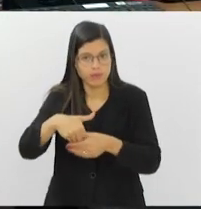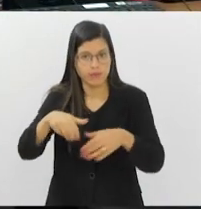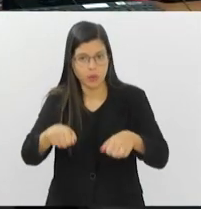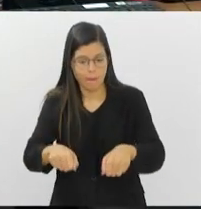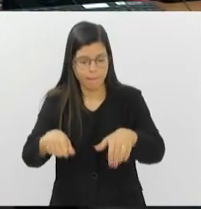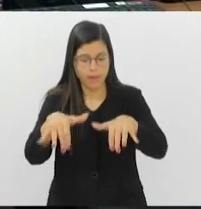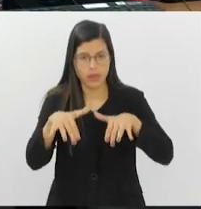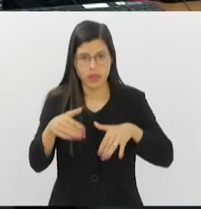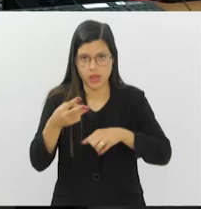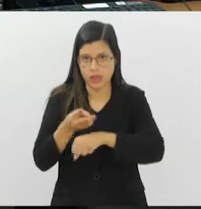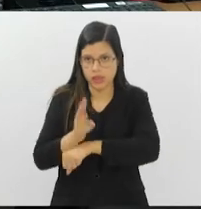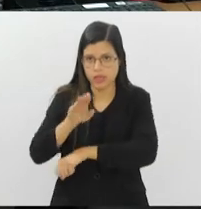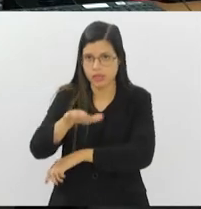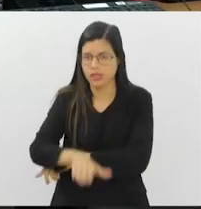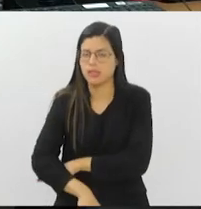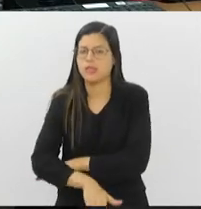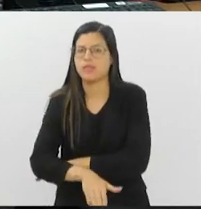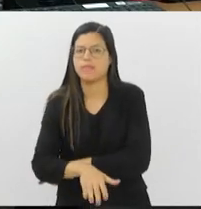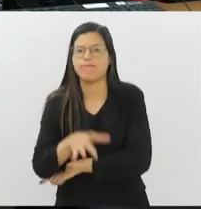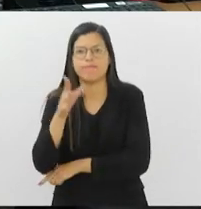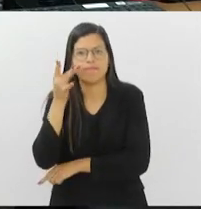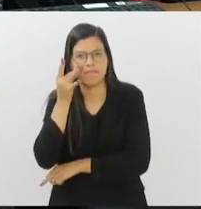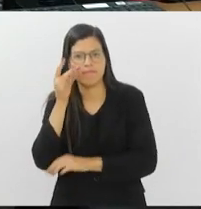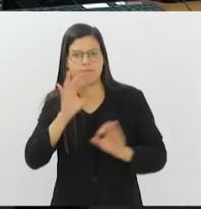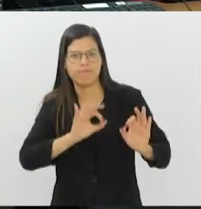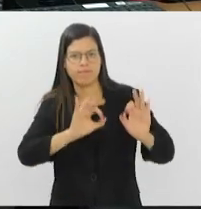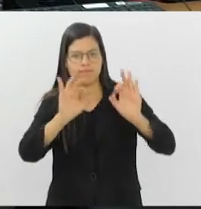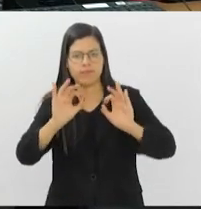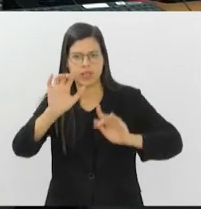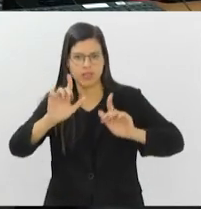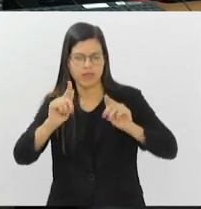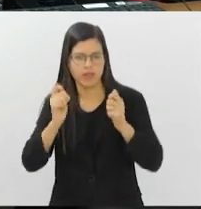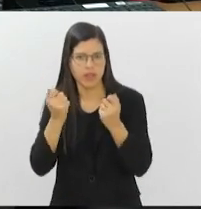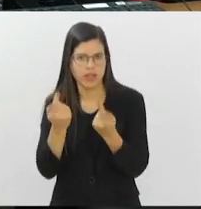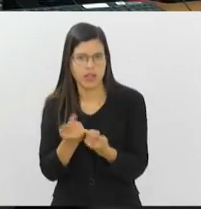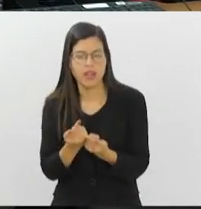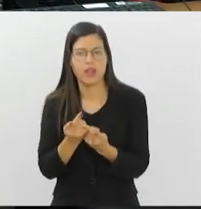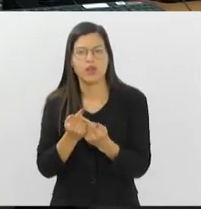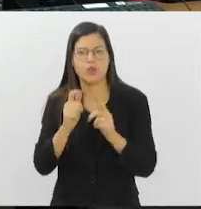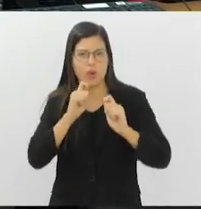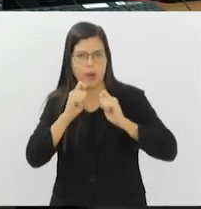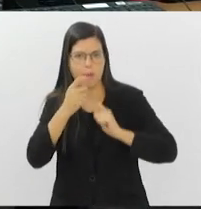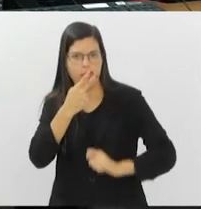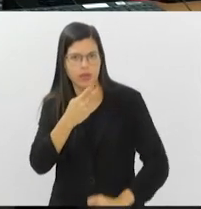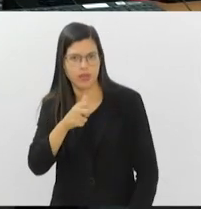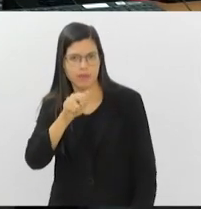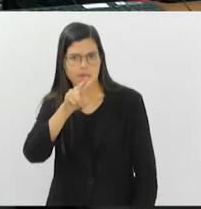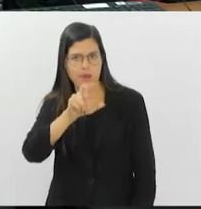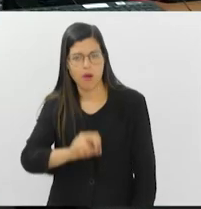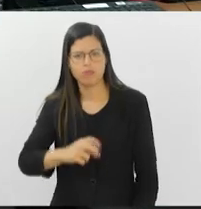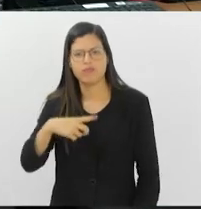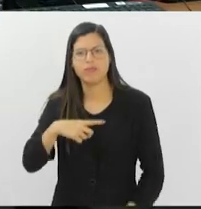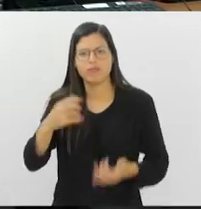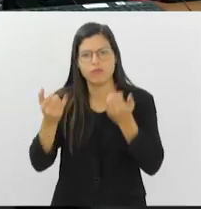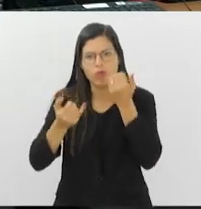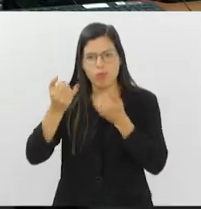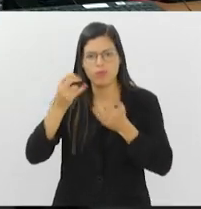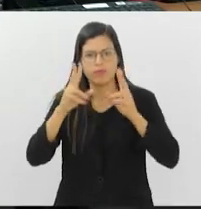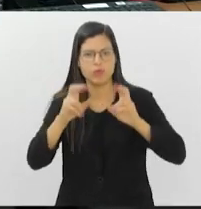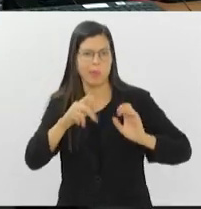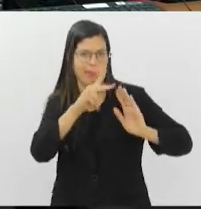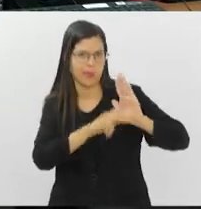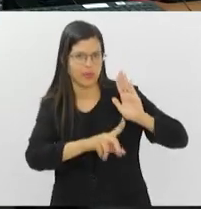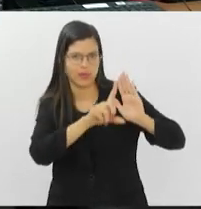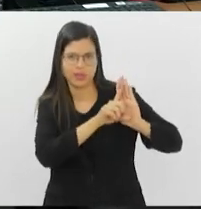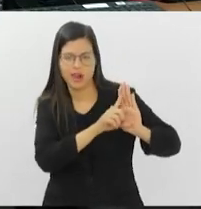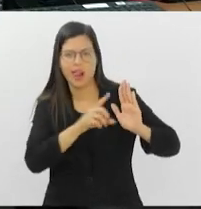partir das 3 da tarde com transmissão ao vivo da TV alerge o repórter Paulo Vitor Vivian tem as informações sobre os projetos de lei desta